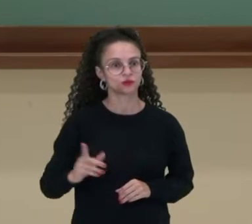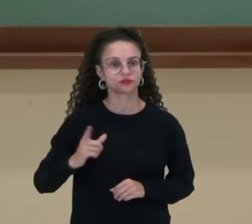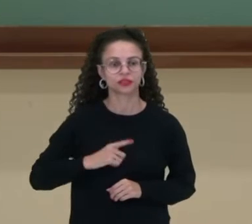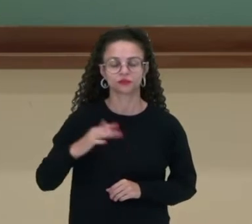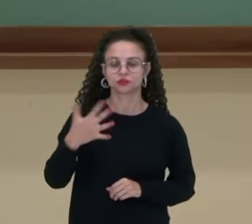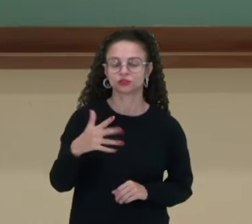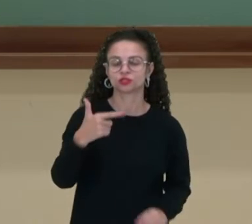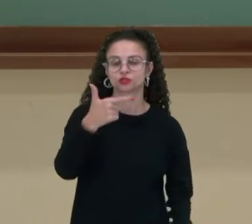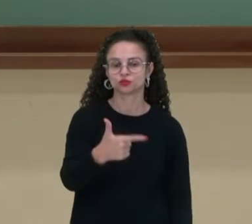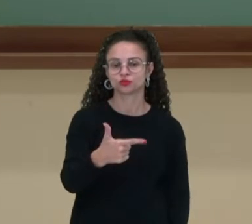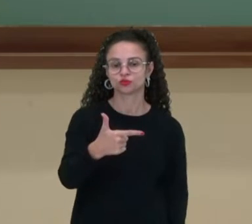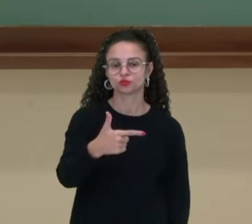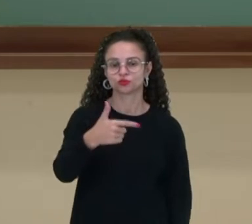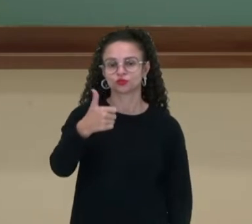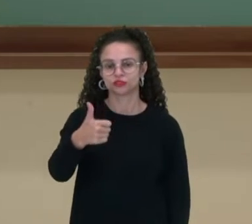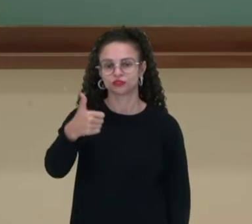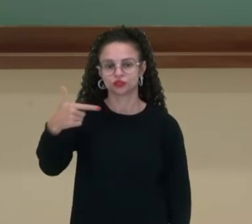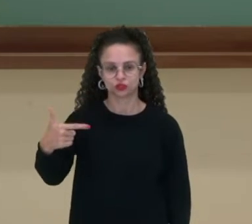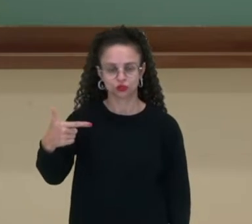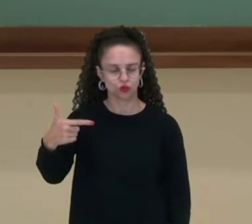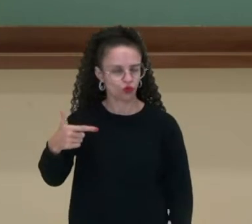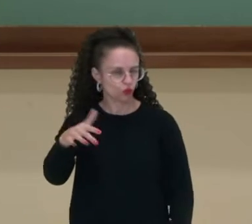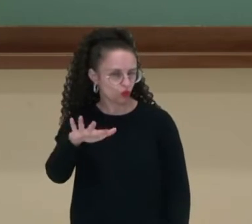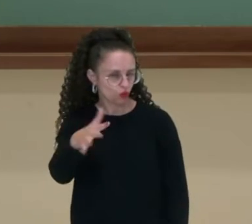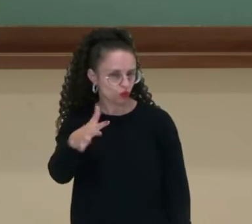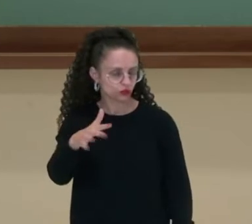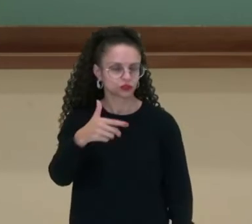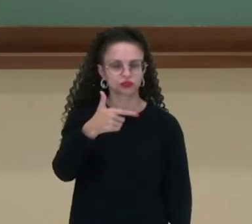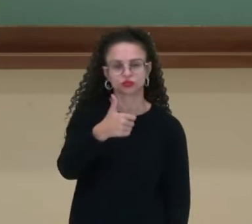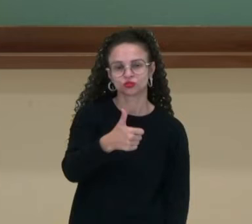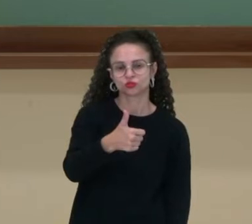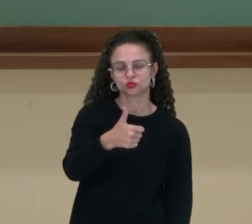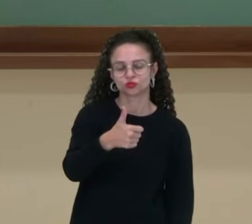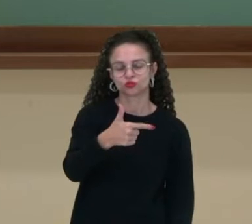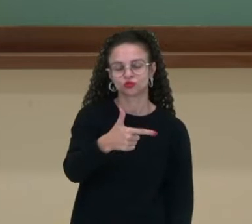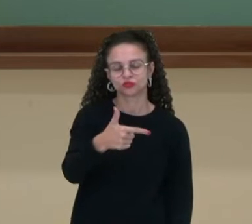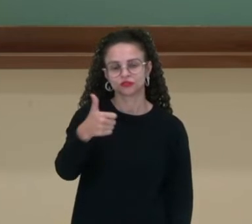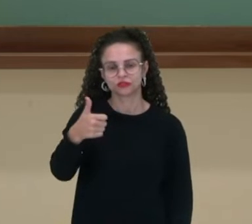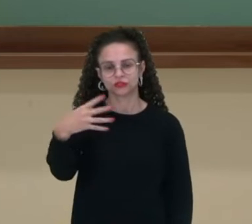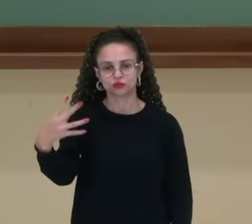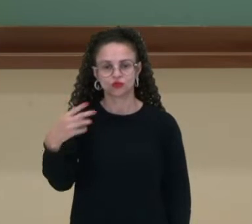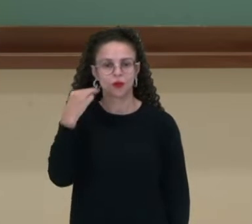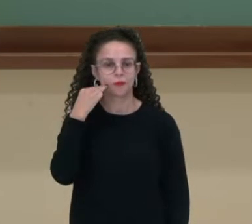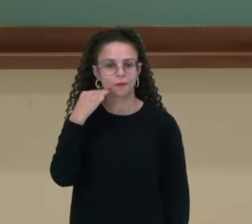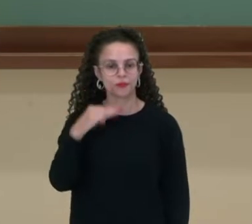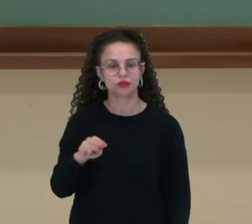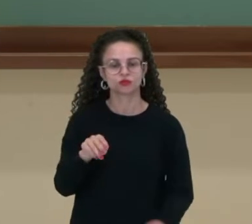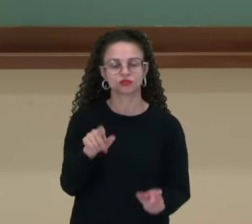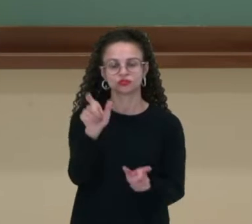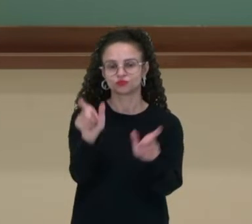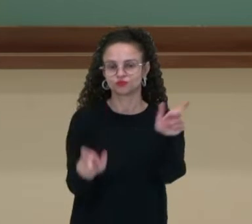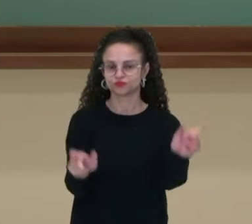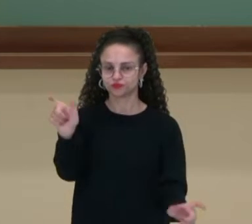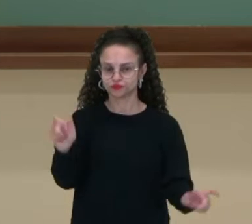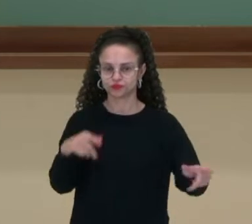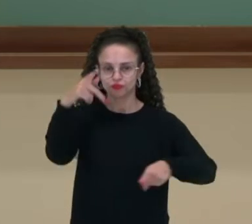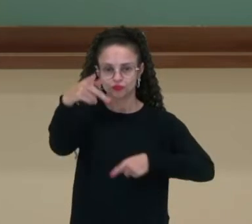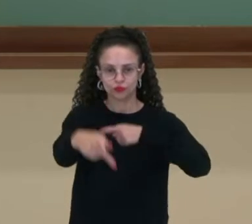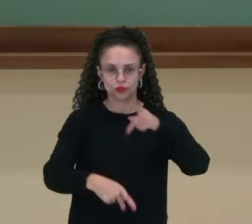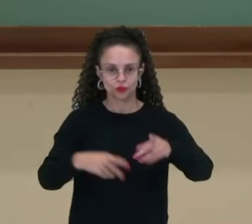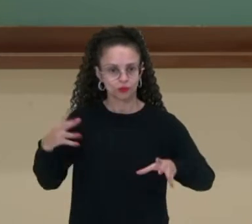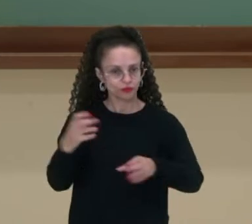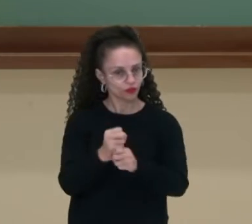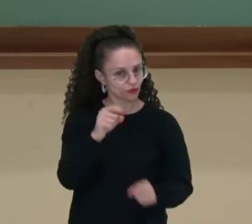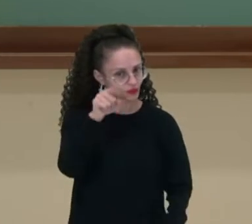de 212, depende do ano que você pega, 214 milhões de habitantes. Você é